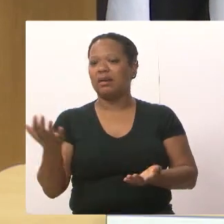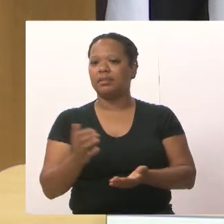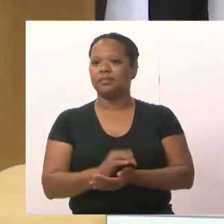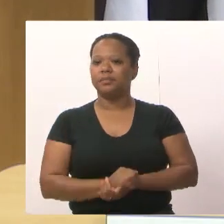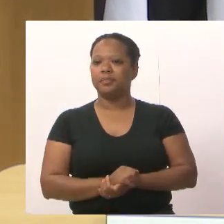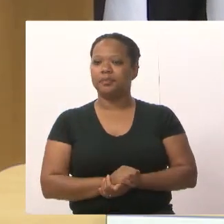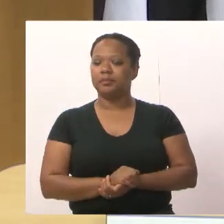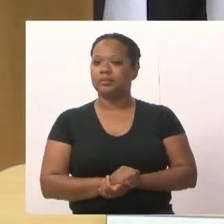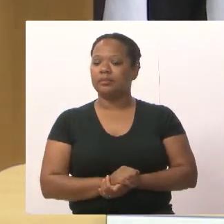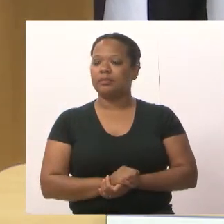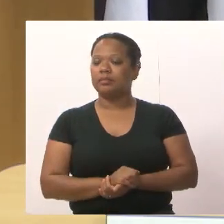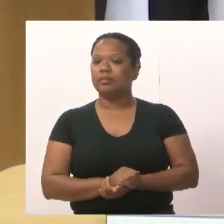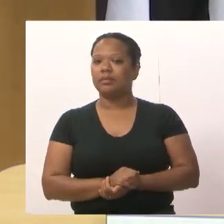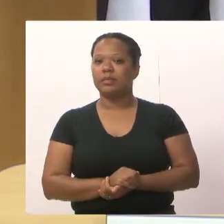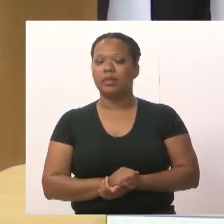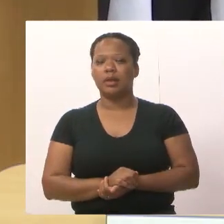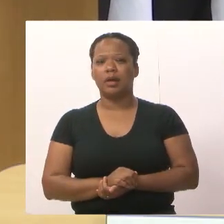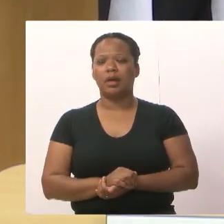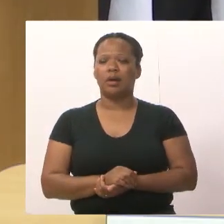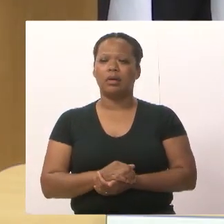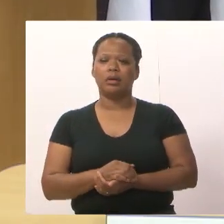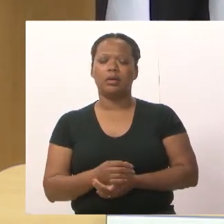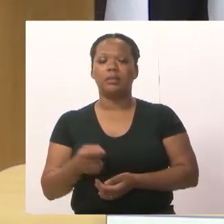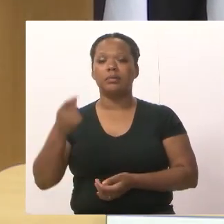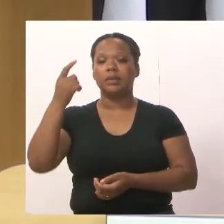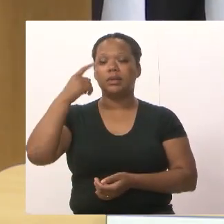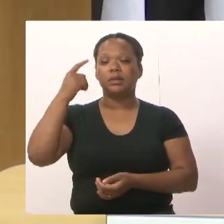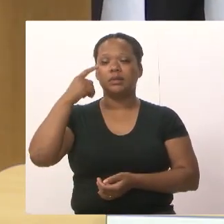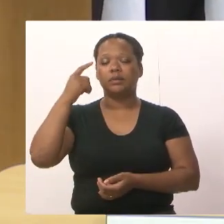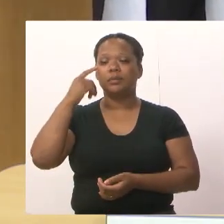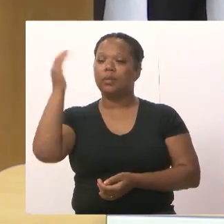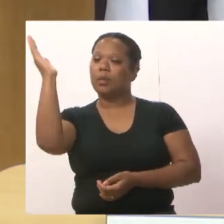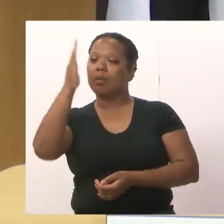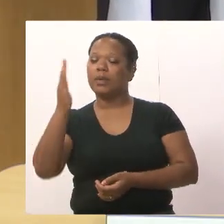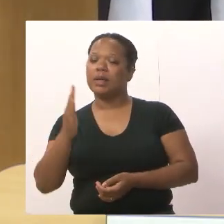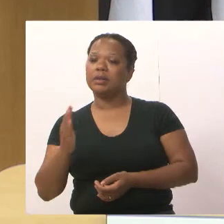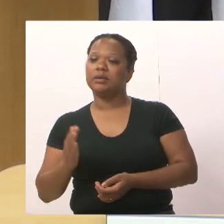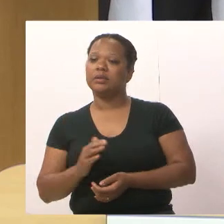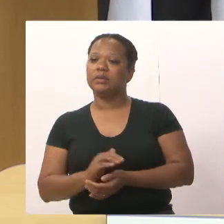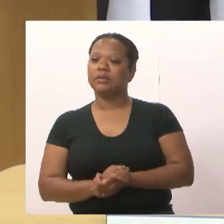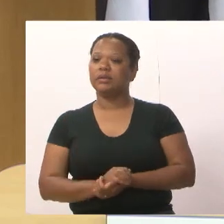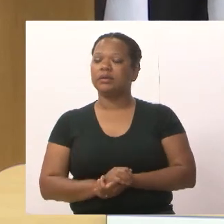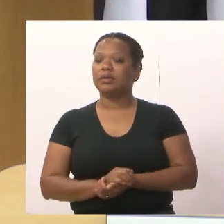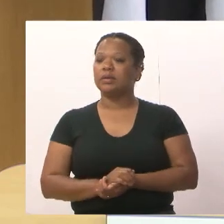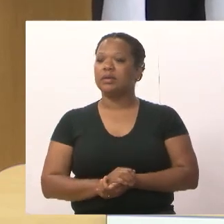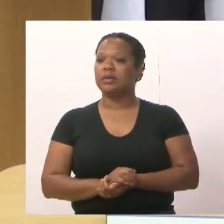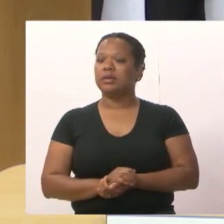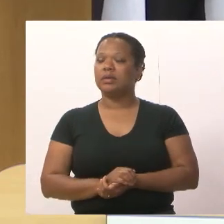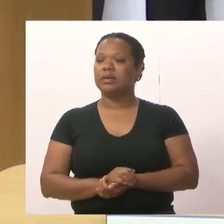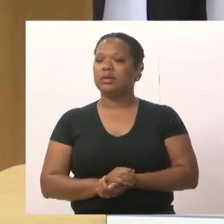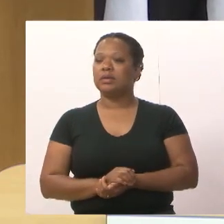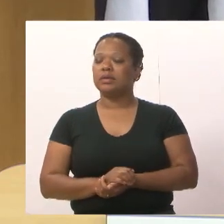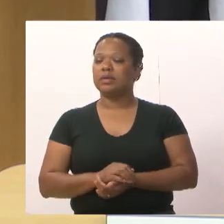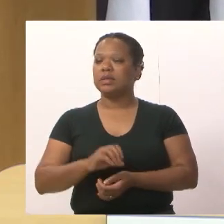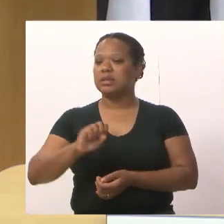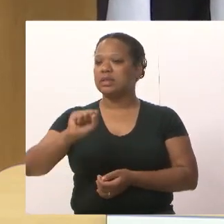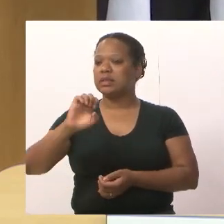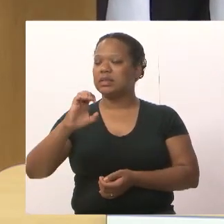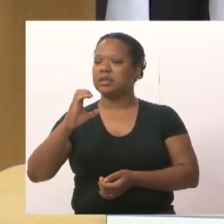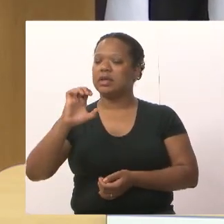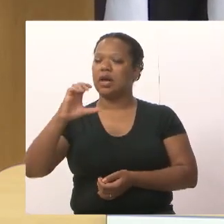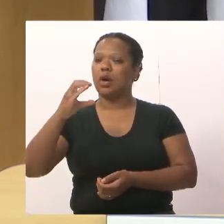Voltando essa história agora para o Brasil, no século XVII, tem registrado na biblioteca um